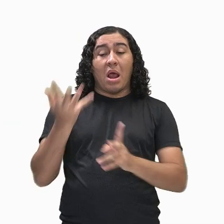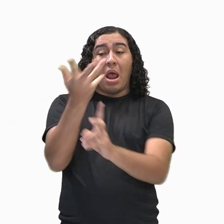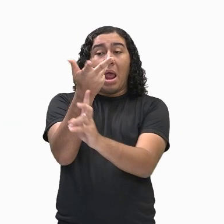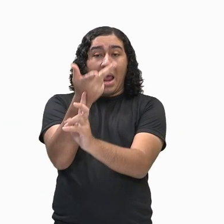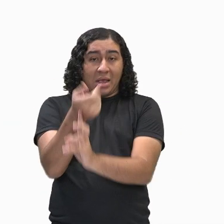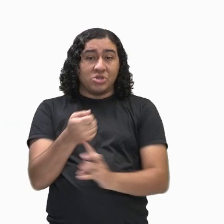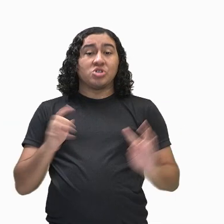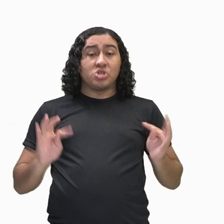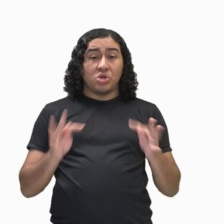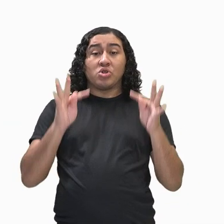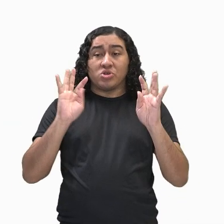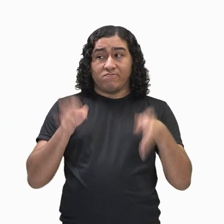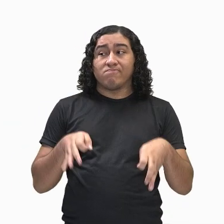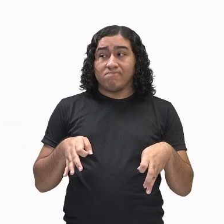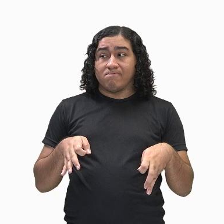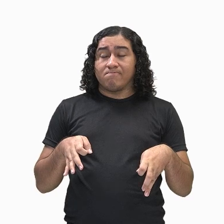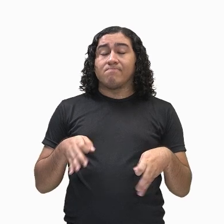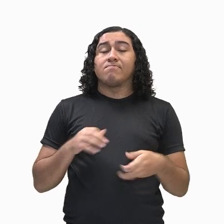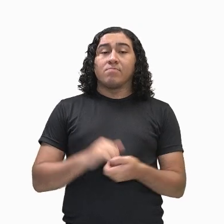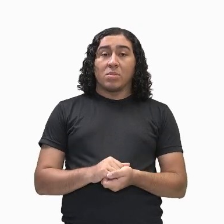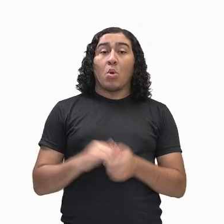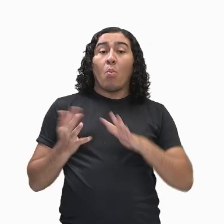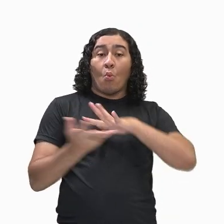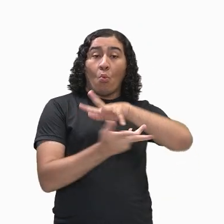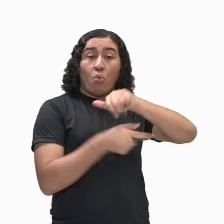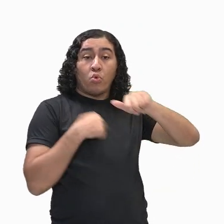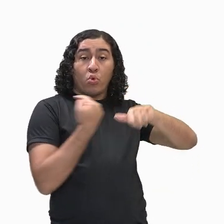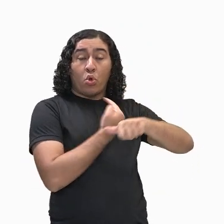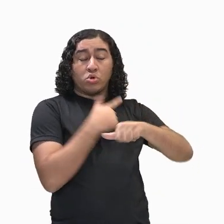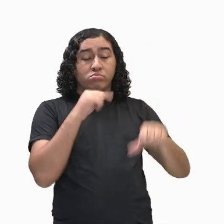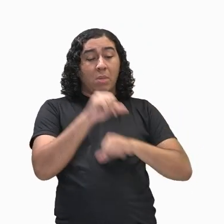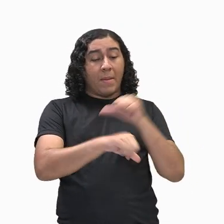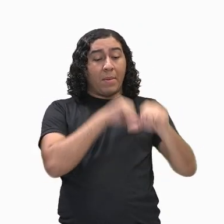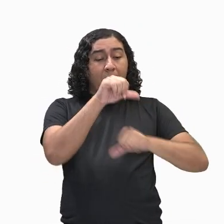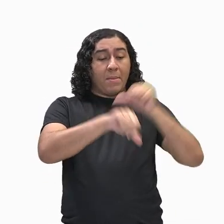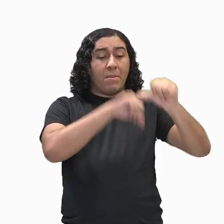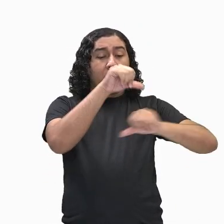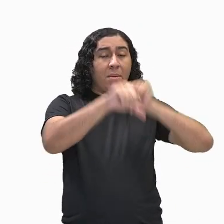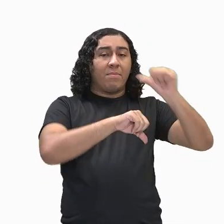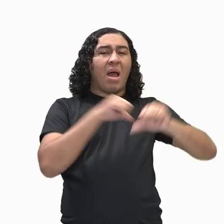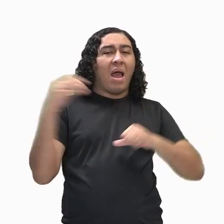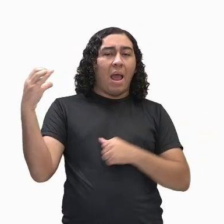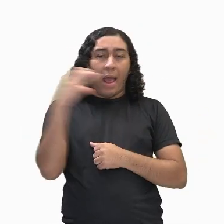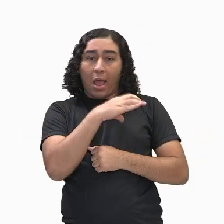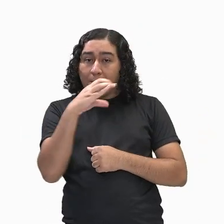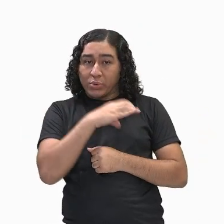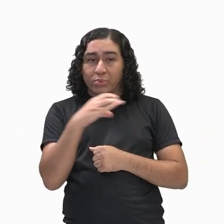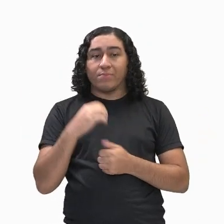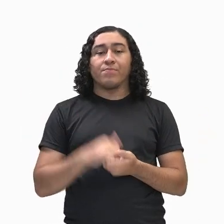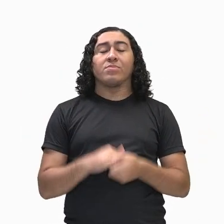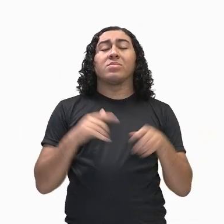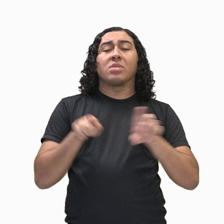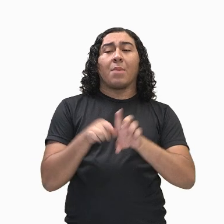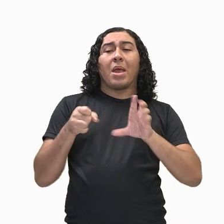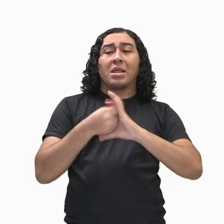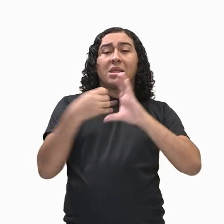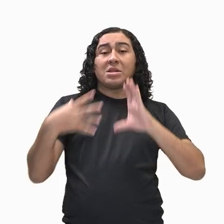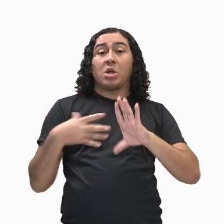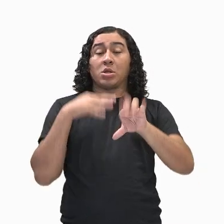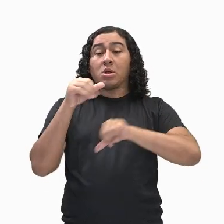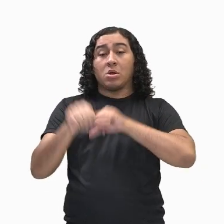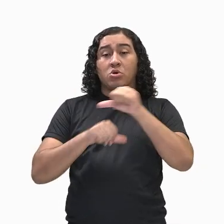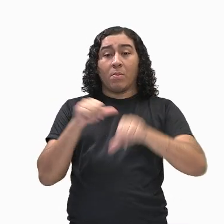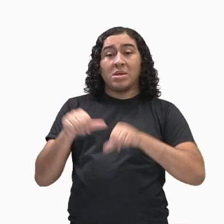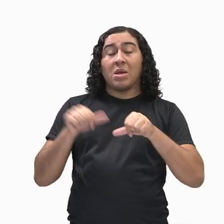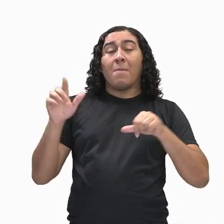e tecnologia. O nosso mundo ele vem se transformando com grande velocidade e uma das transformações